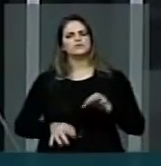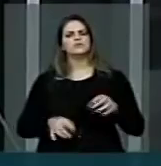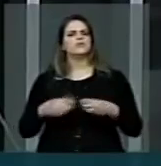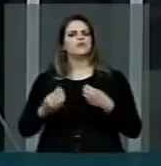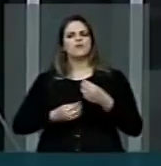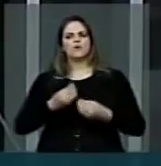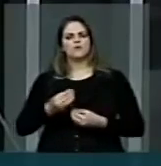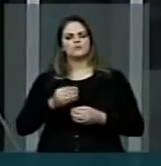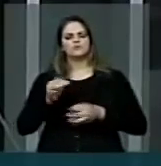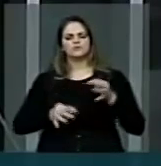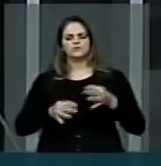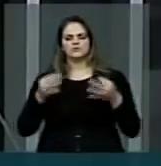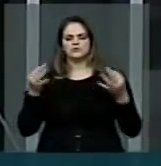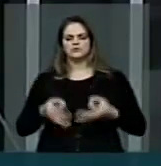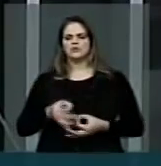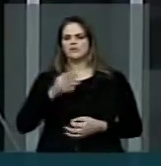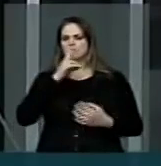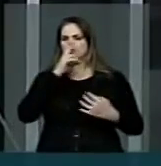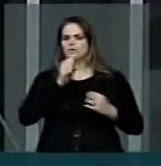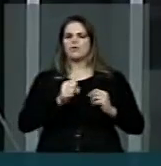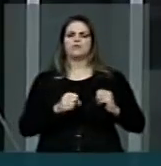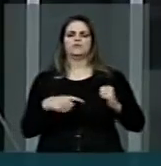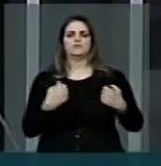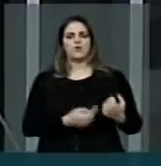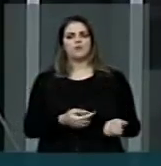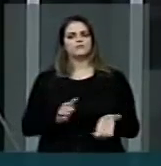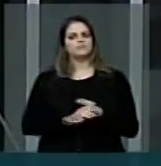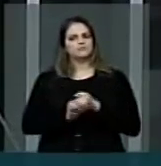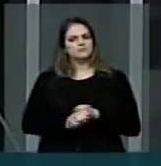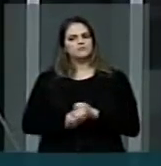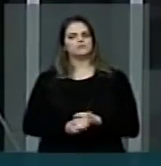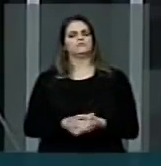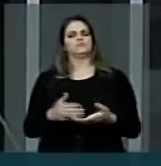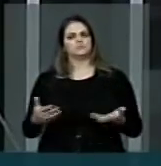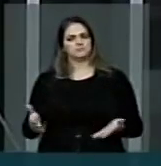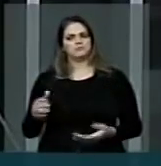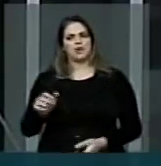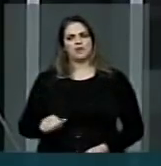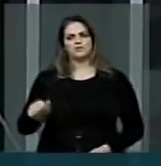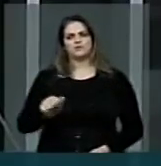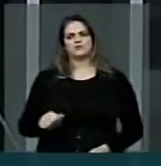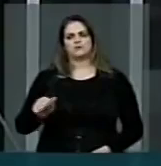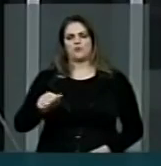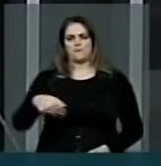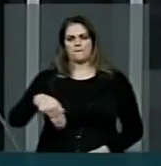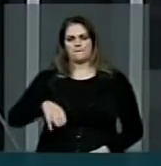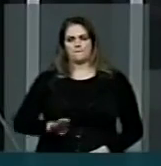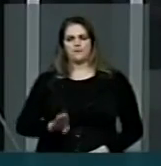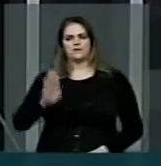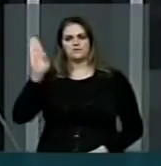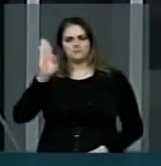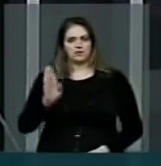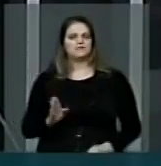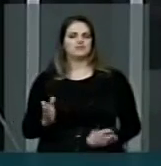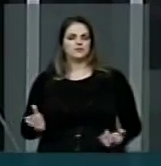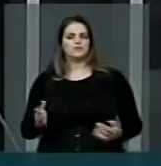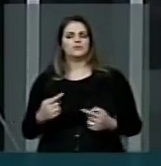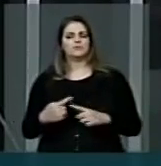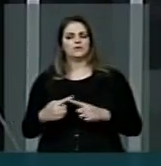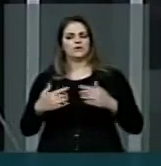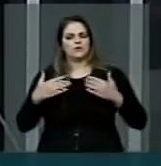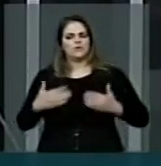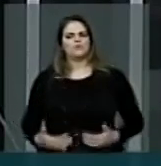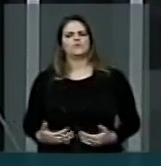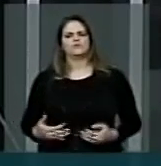judiciário forte e independente. Saudamos, portanto, a Associação dos Magistrados Brasileiros, cuja postura tem